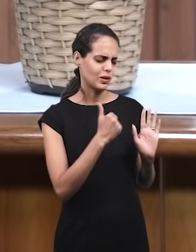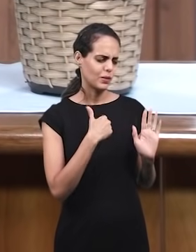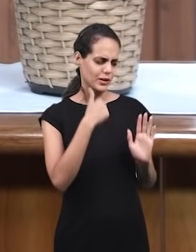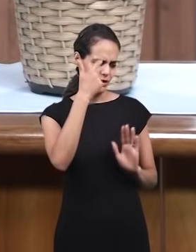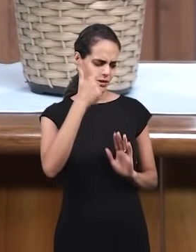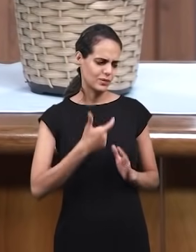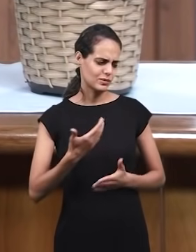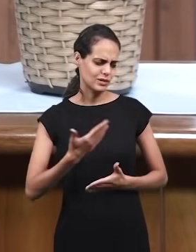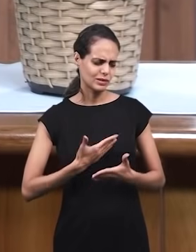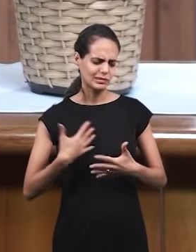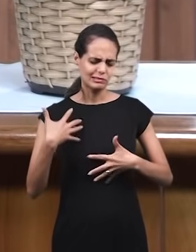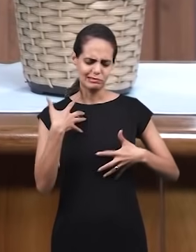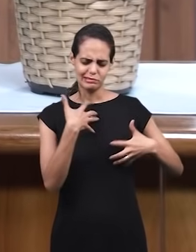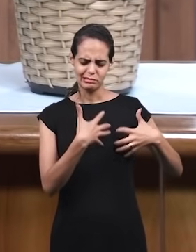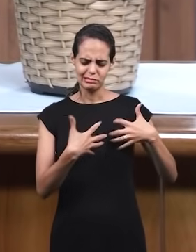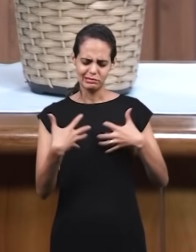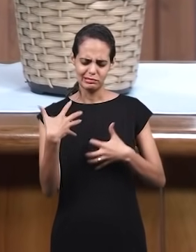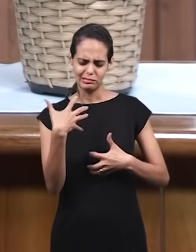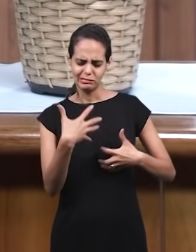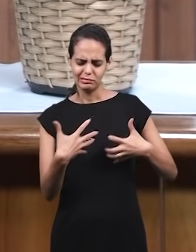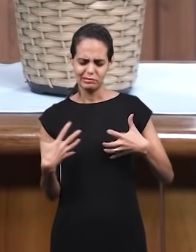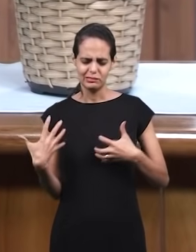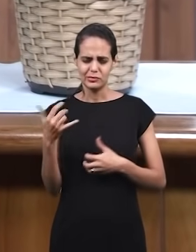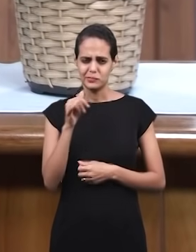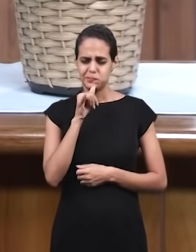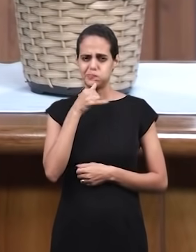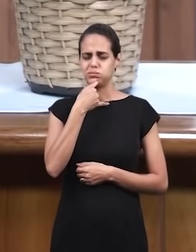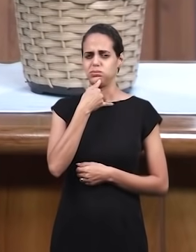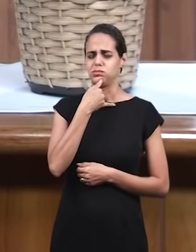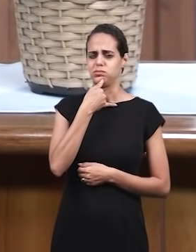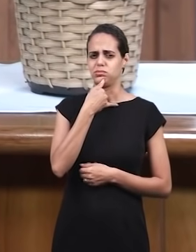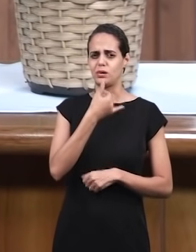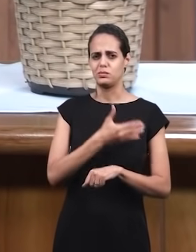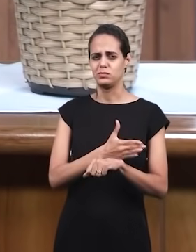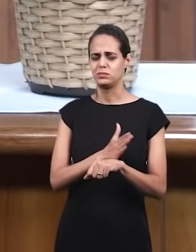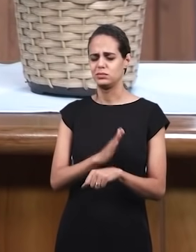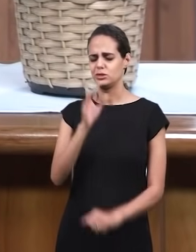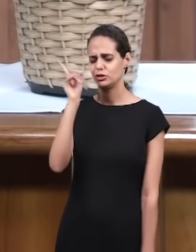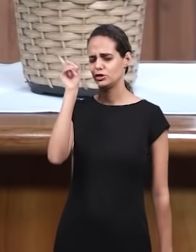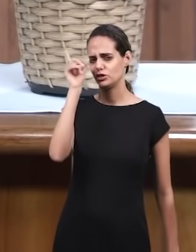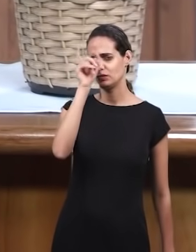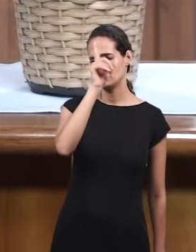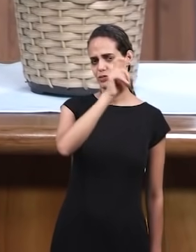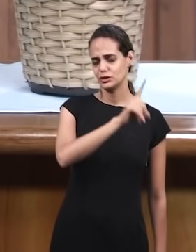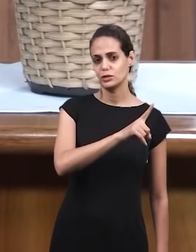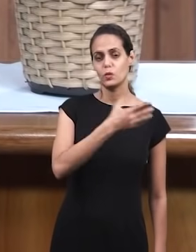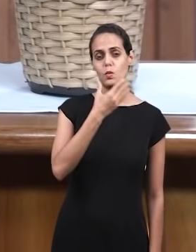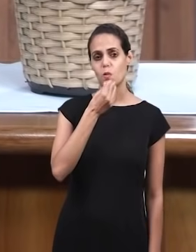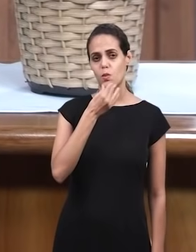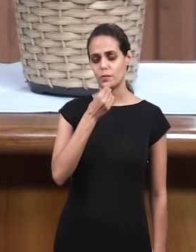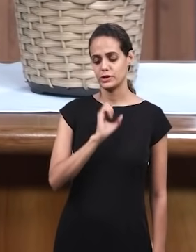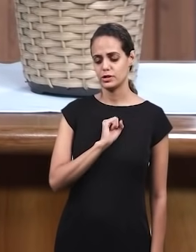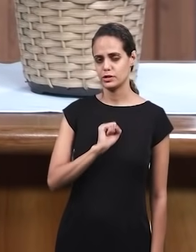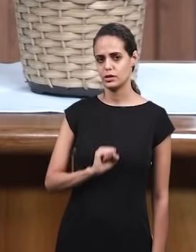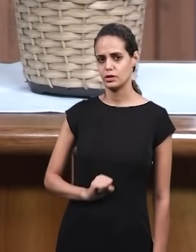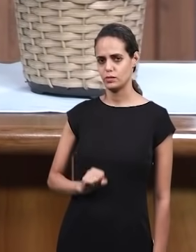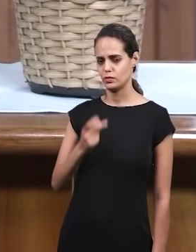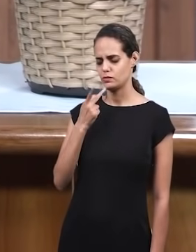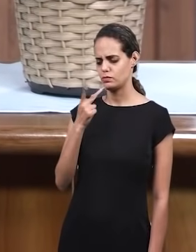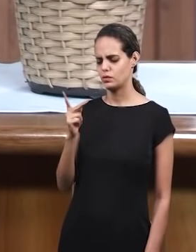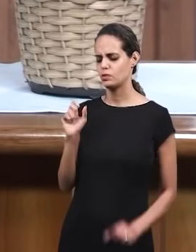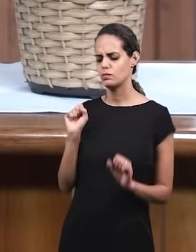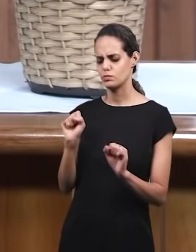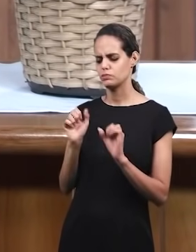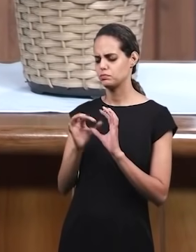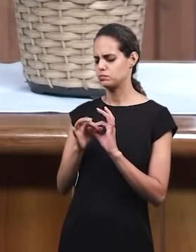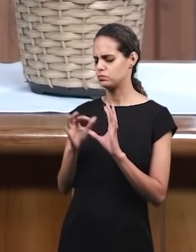serva está muito angustiada, ele está numa situação muito difícil. E o sacerdote falou assim com ela: não, então seja feito conforme o